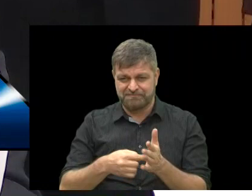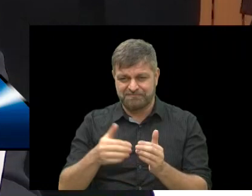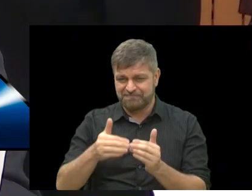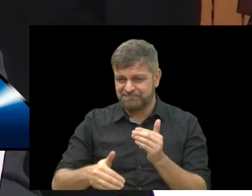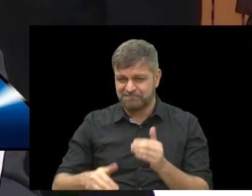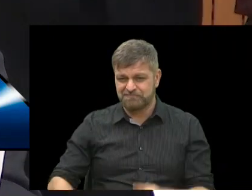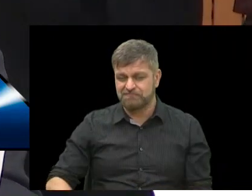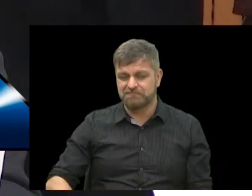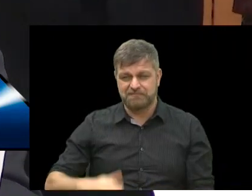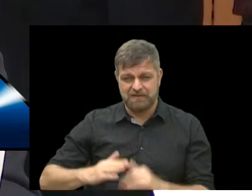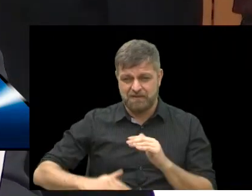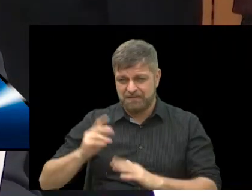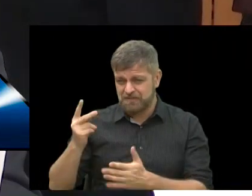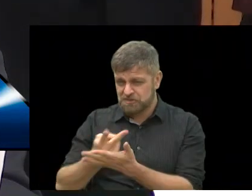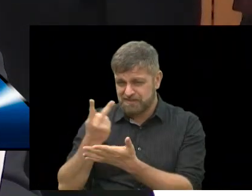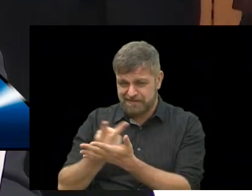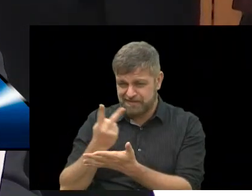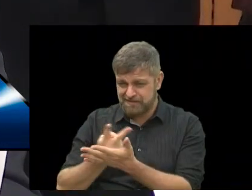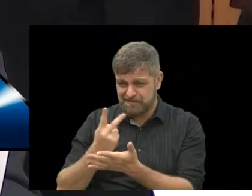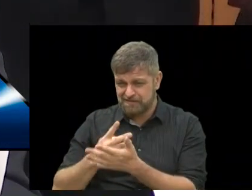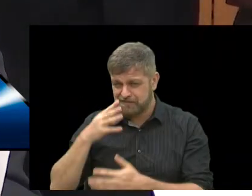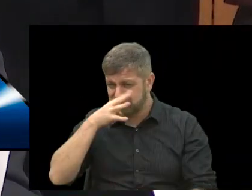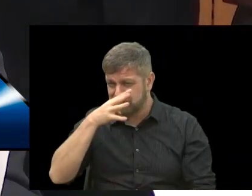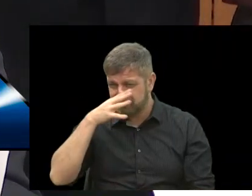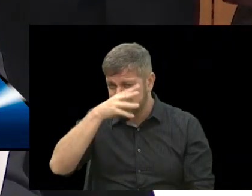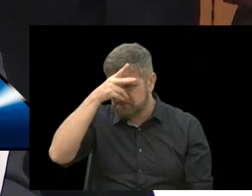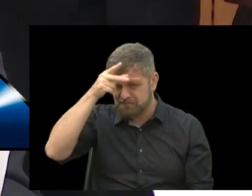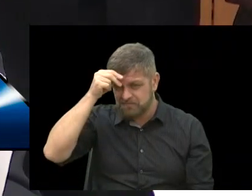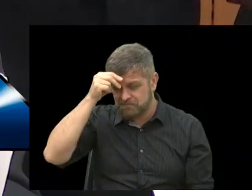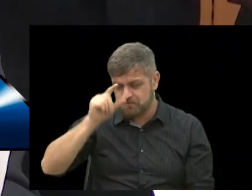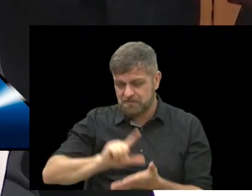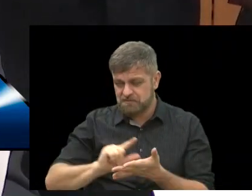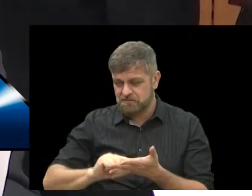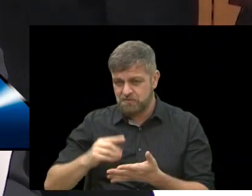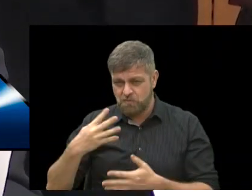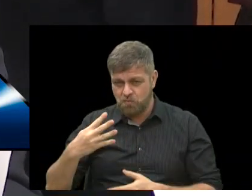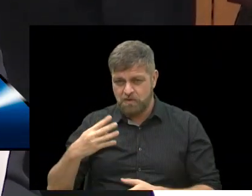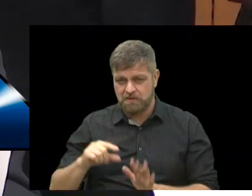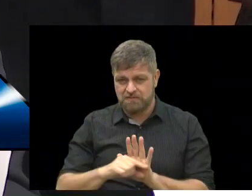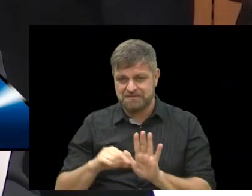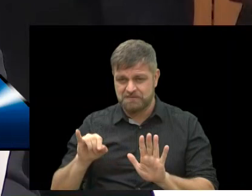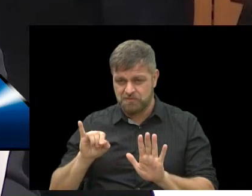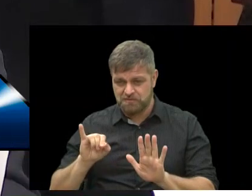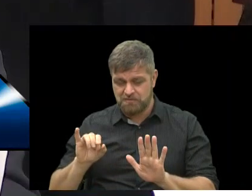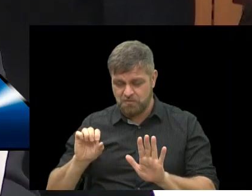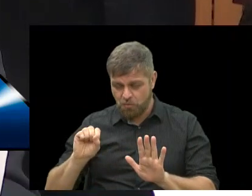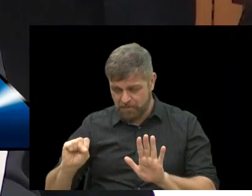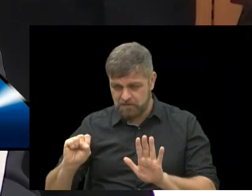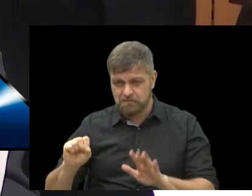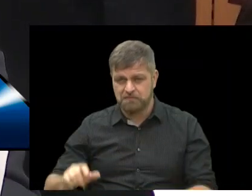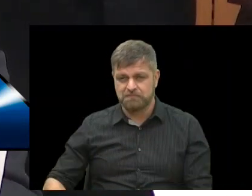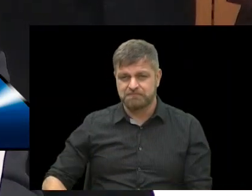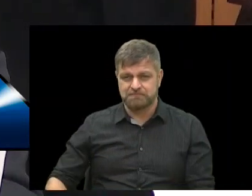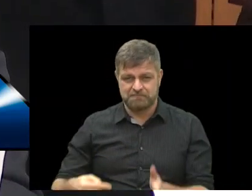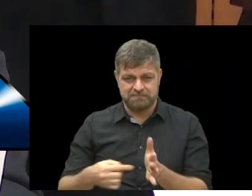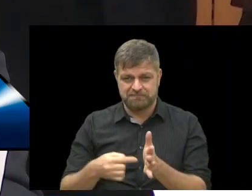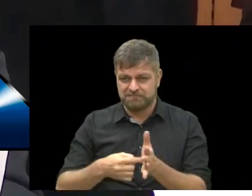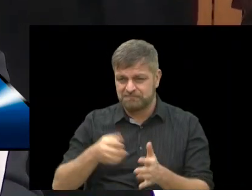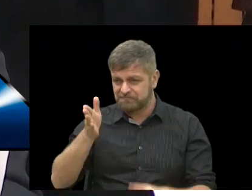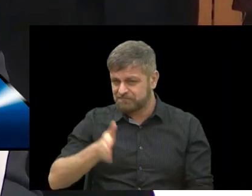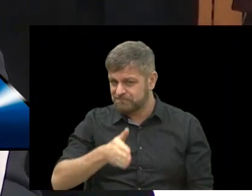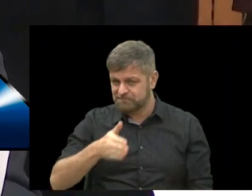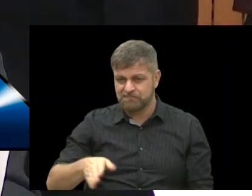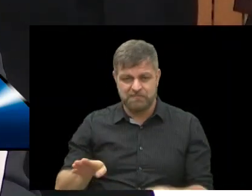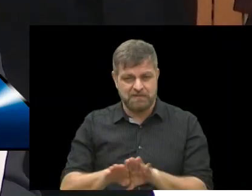relação à infração política administrativa tipificada no artigo 4º, inciso 8, pela improcedência da denúncia com relação à